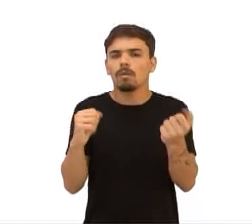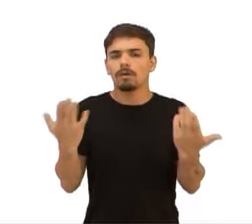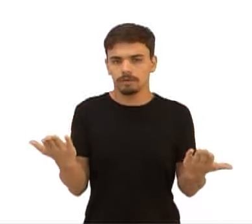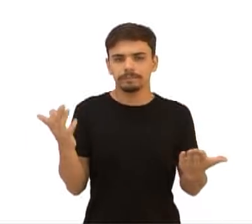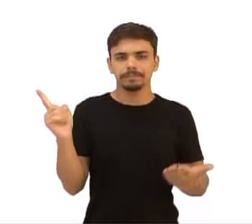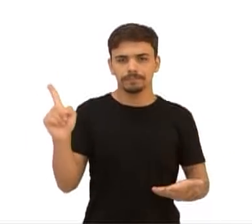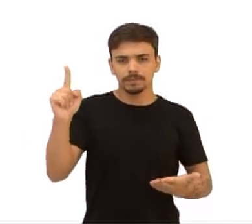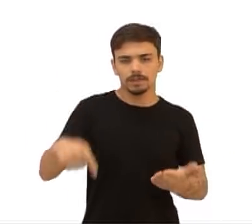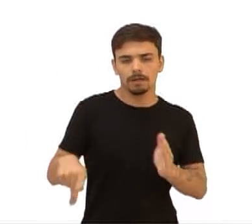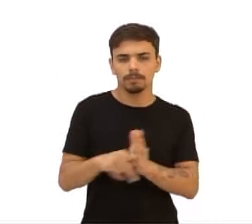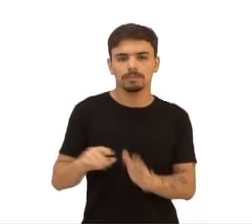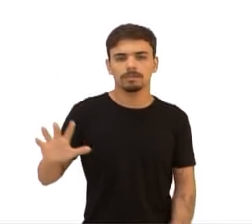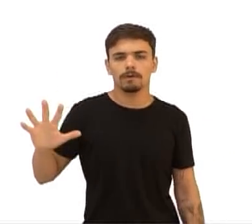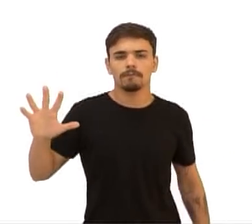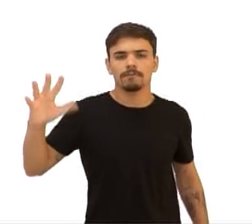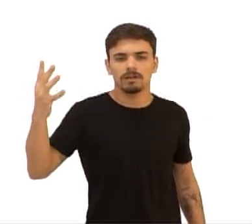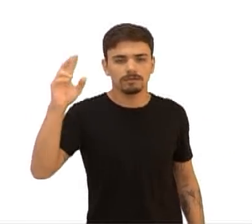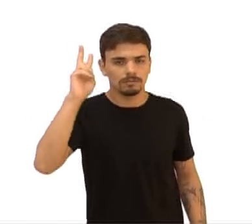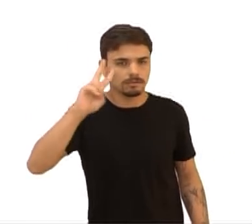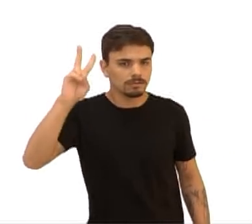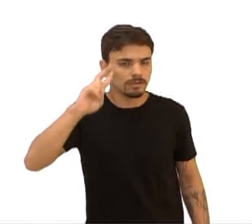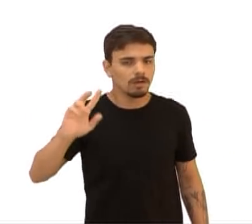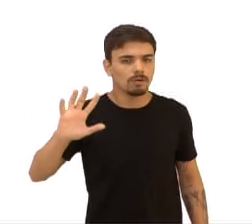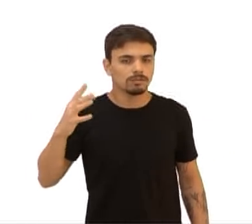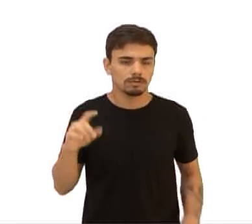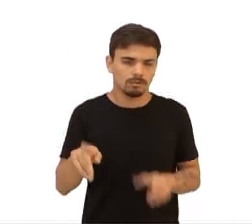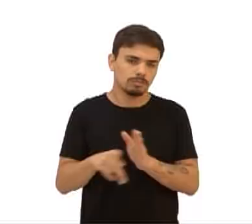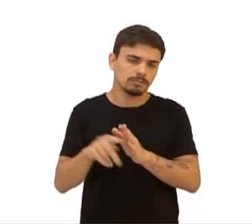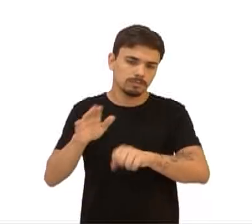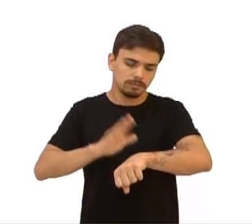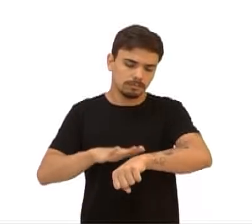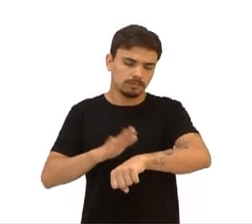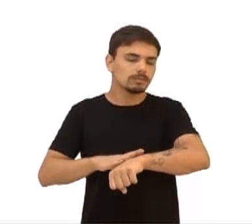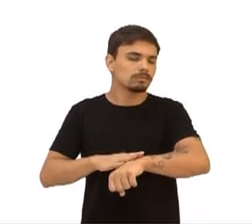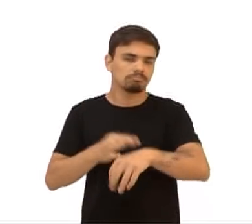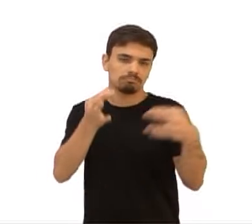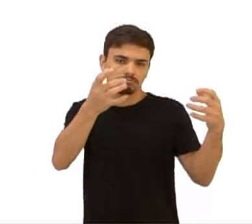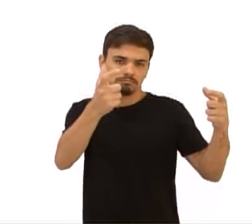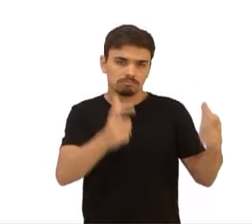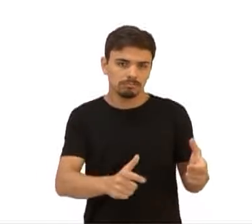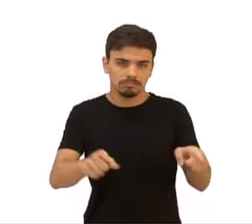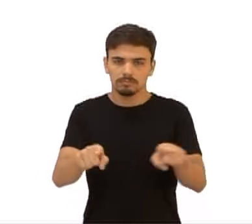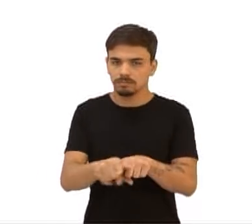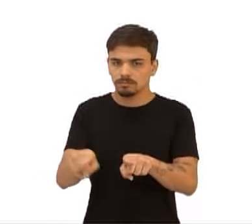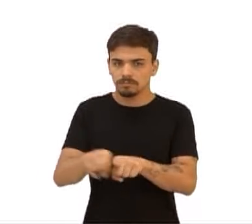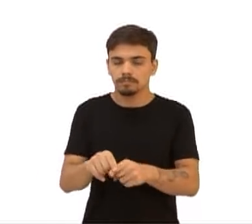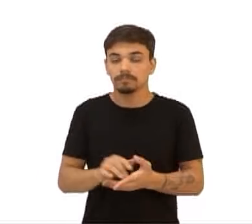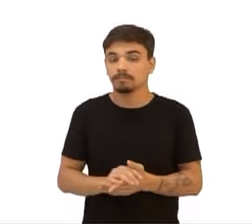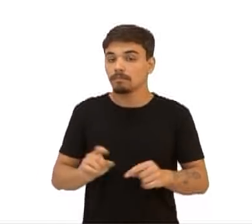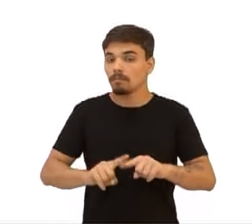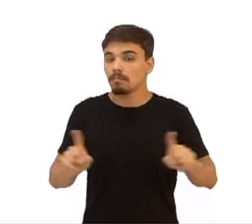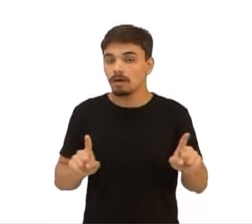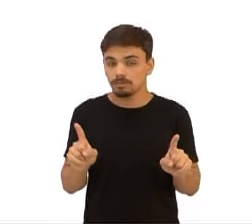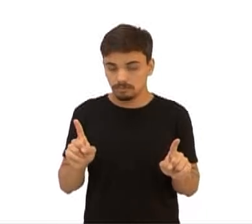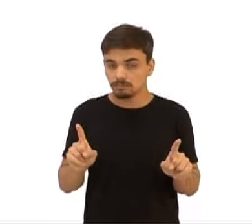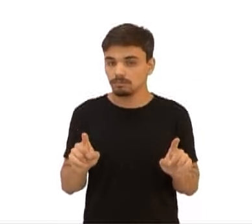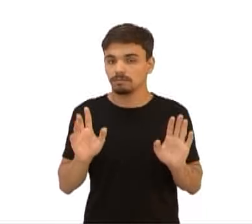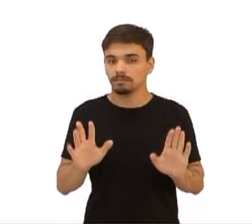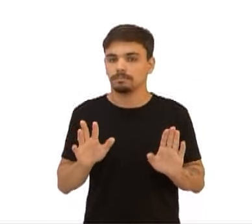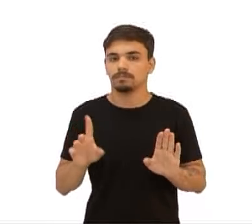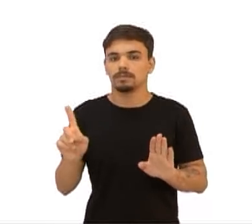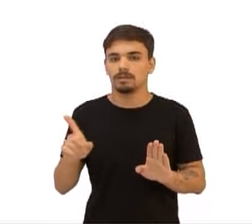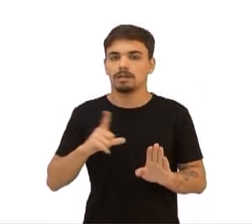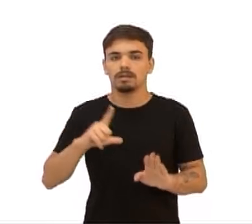ela então é um fato histórico que ocorreu em um determinado tempo e espaço, porém, ela é